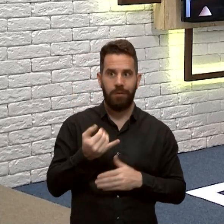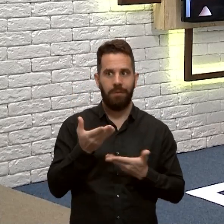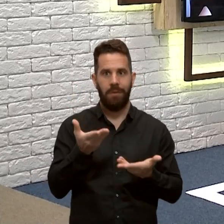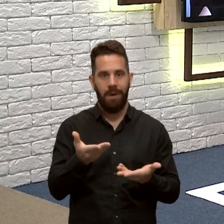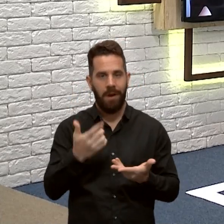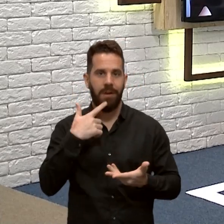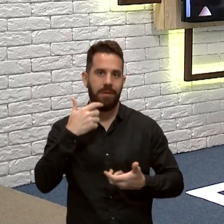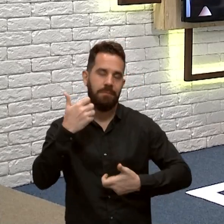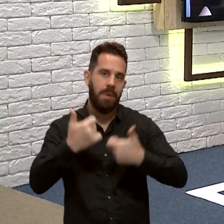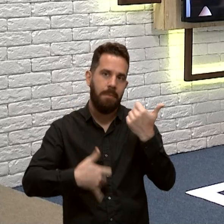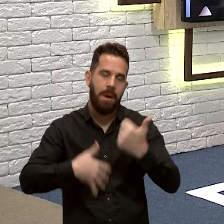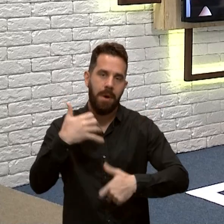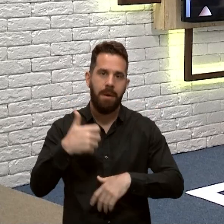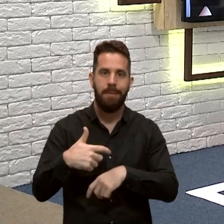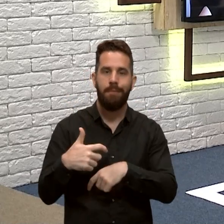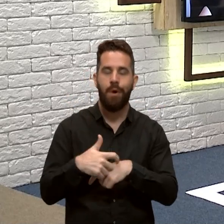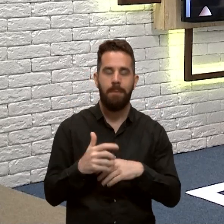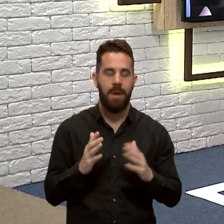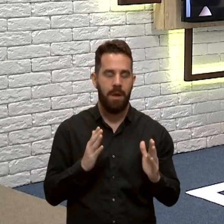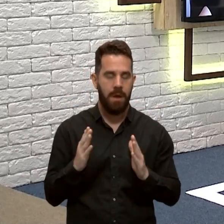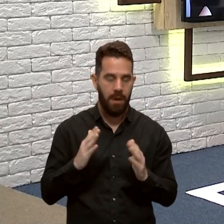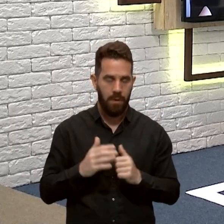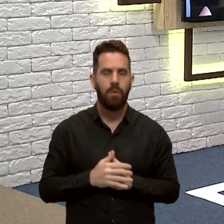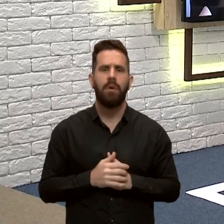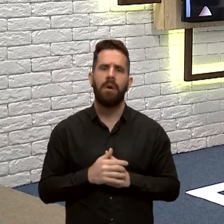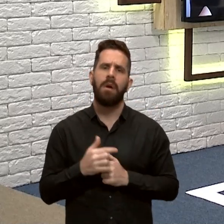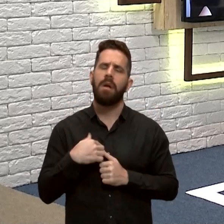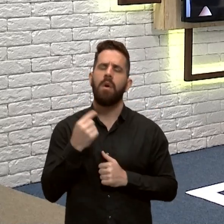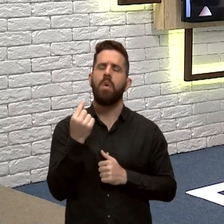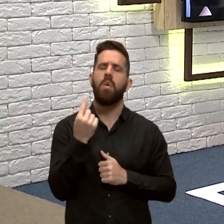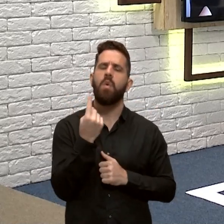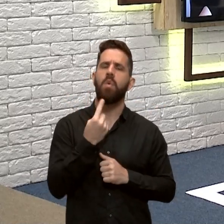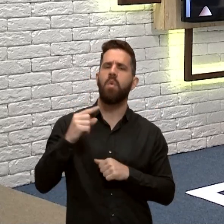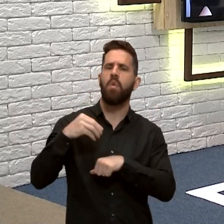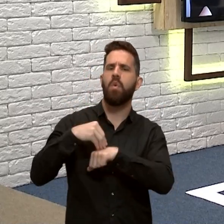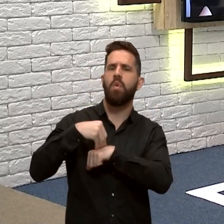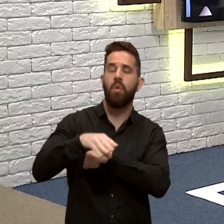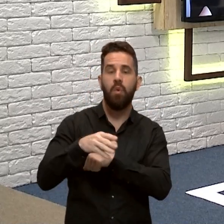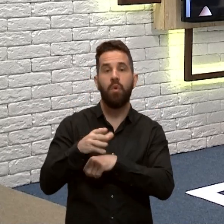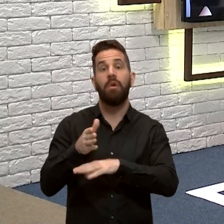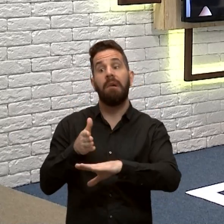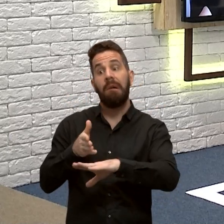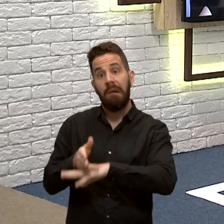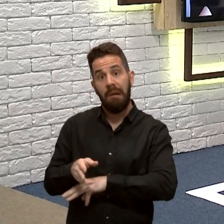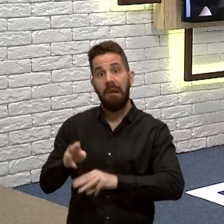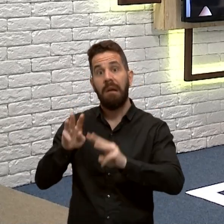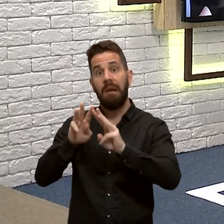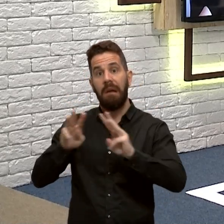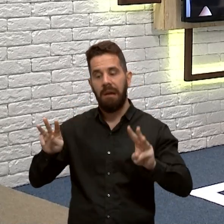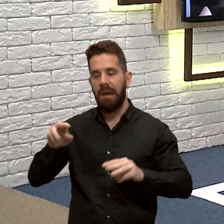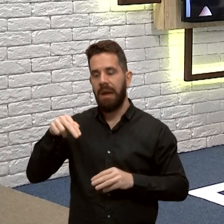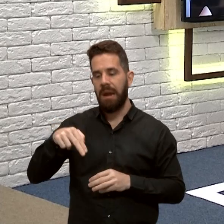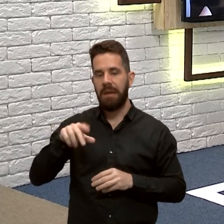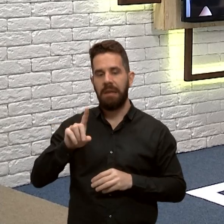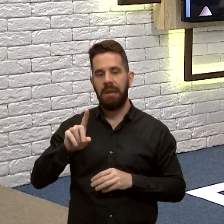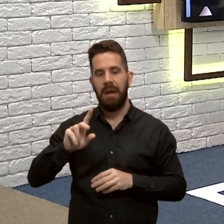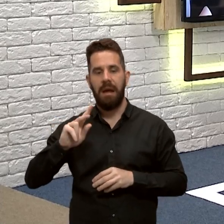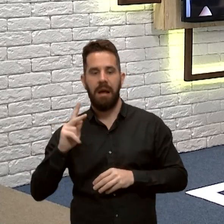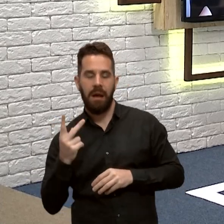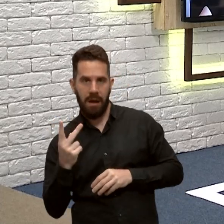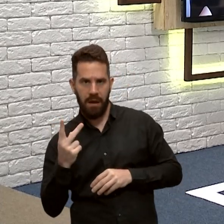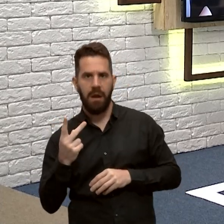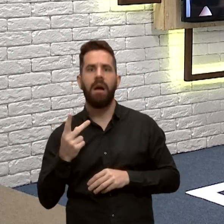espaço. E eu só digo assim, entrem lá no site do NDH, no site do IF, no site do